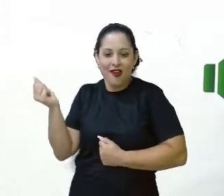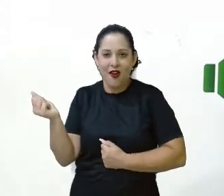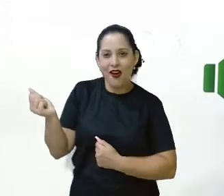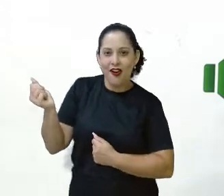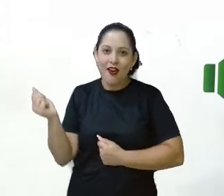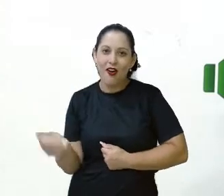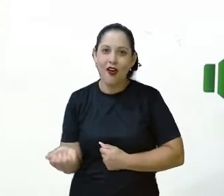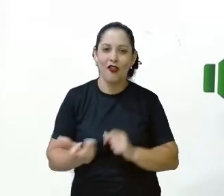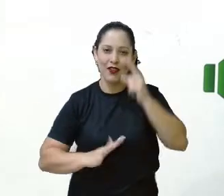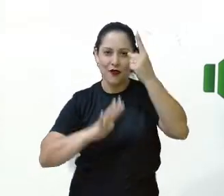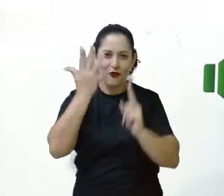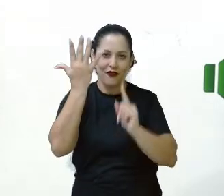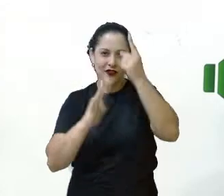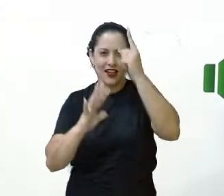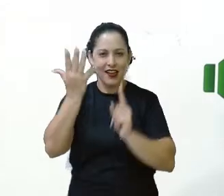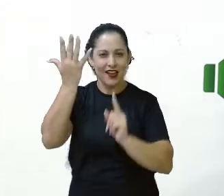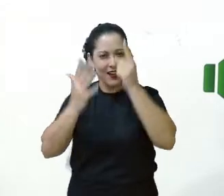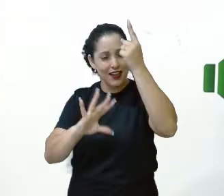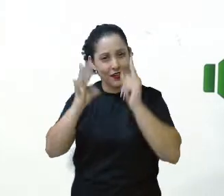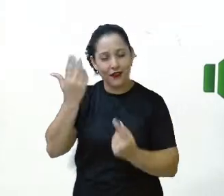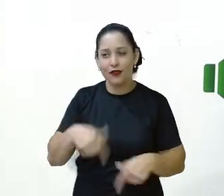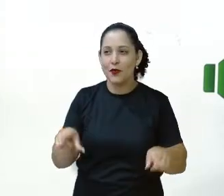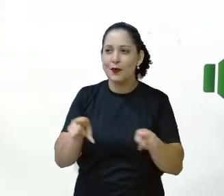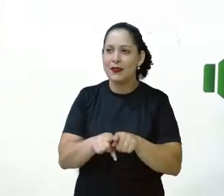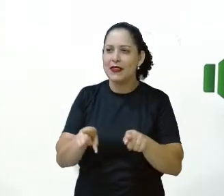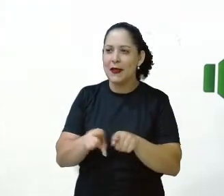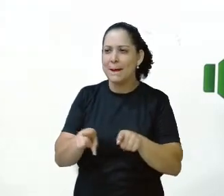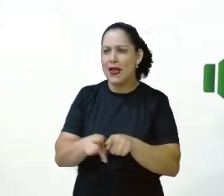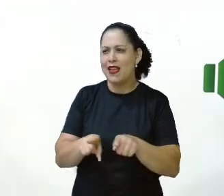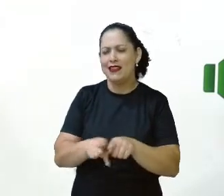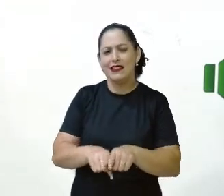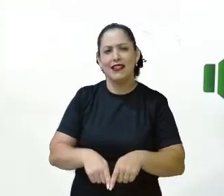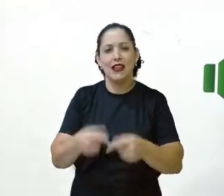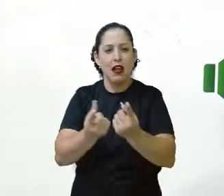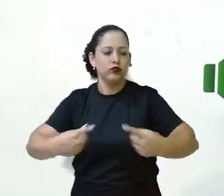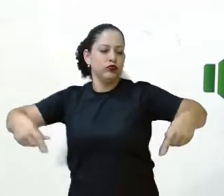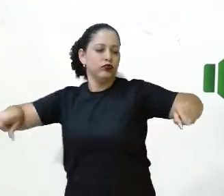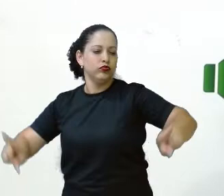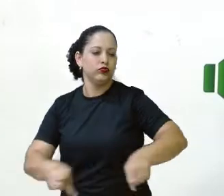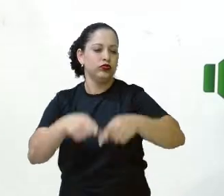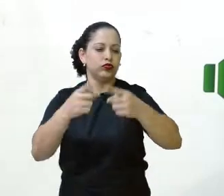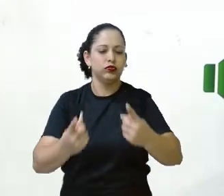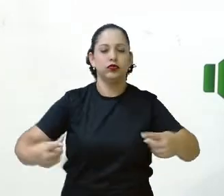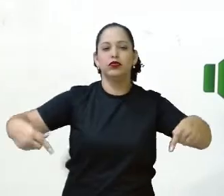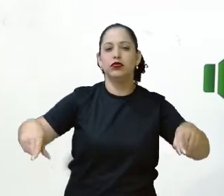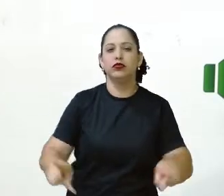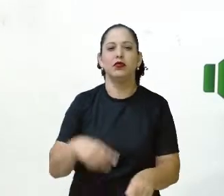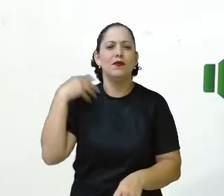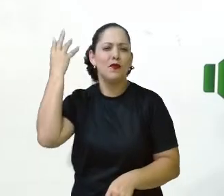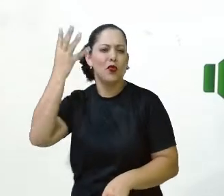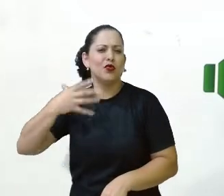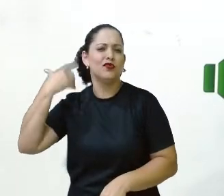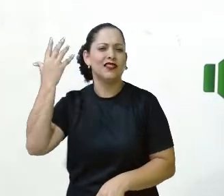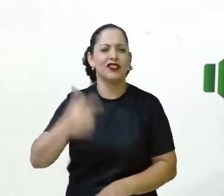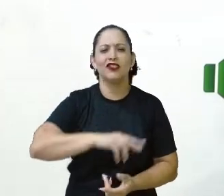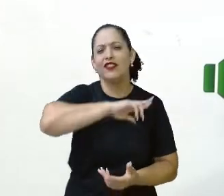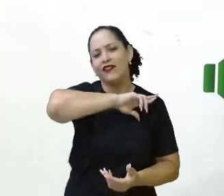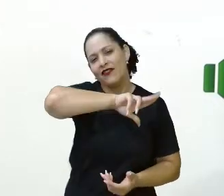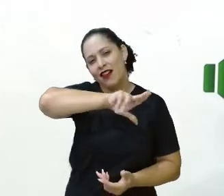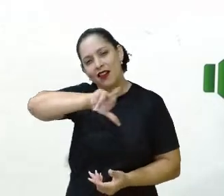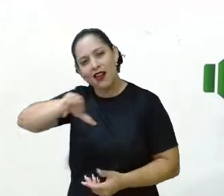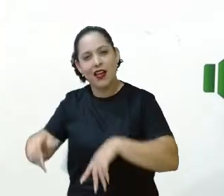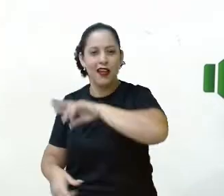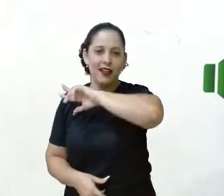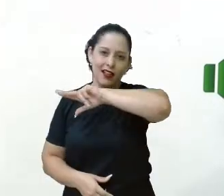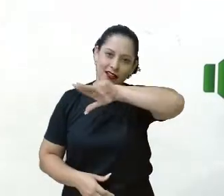o frevo, K-pop, né? Fado, música erudita, música clássica, são gêneros de